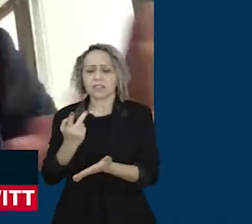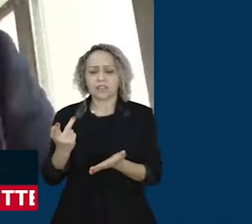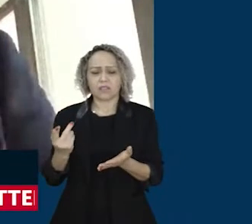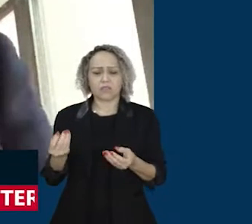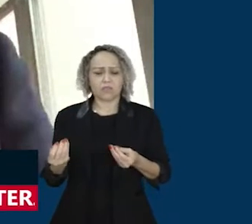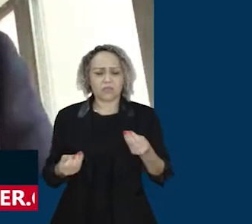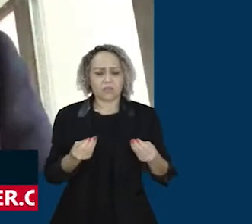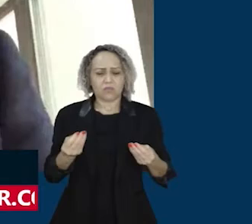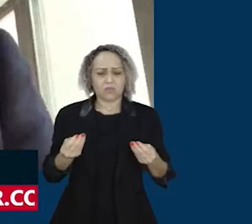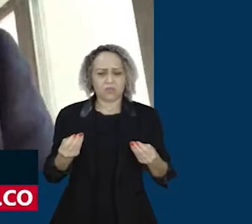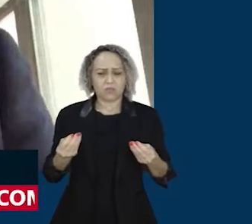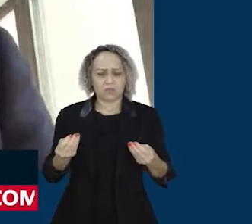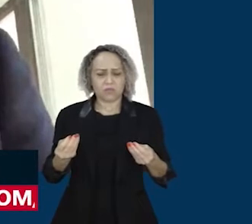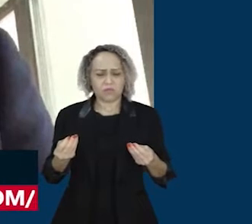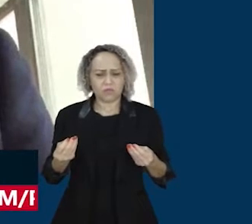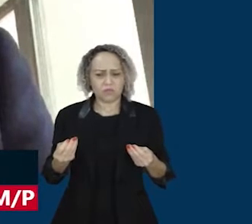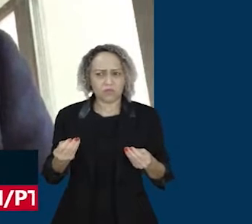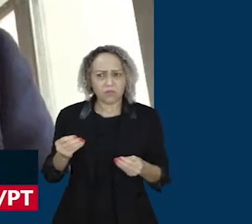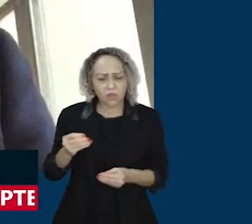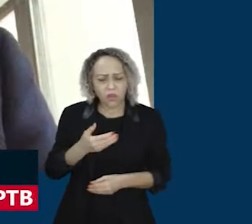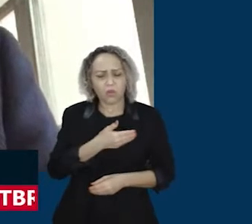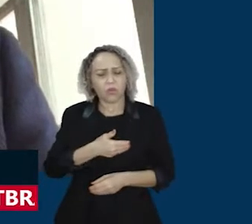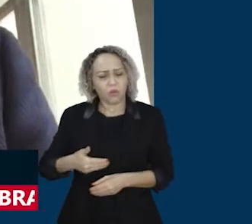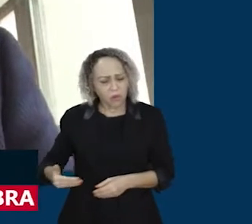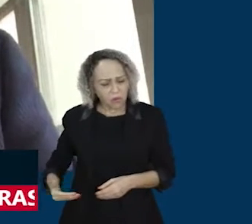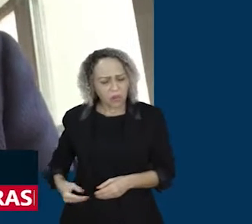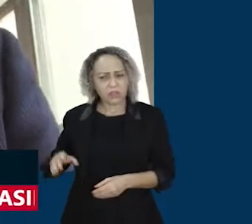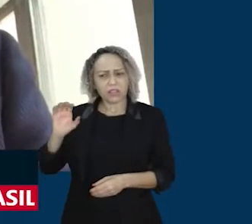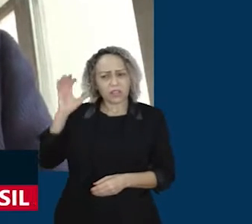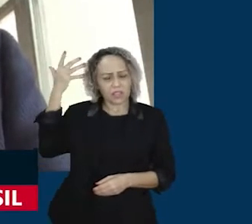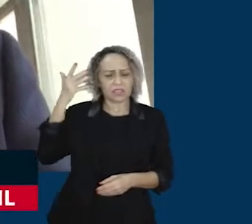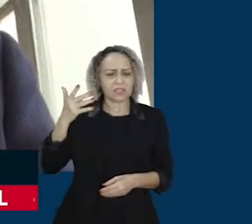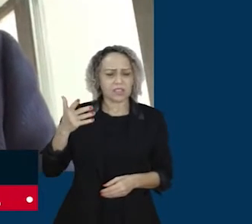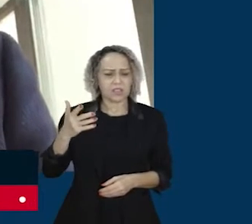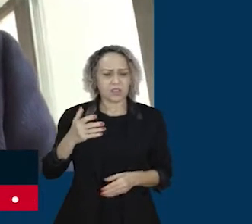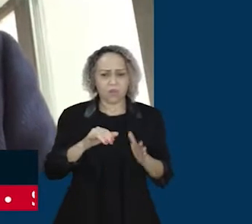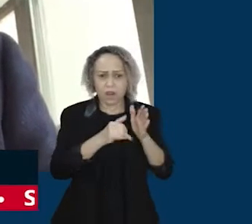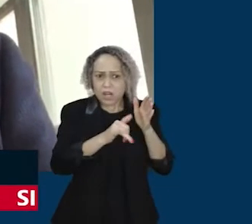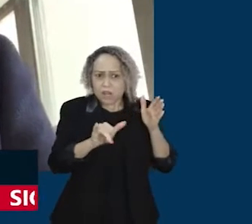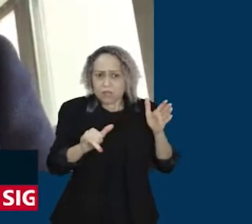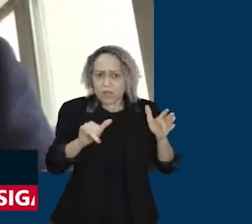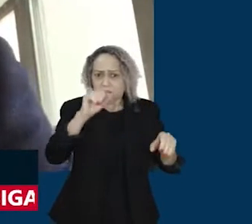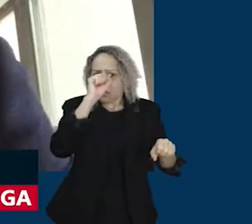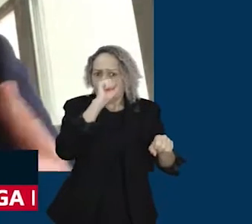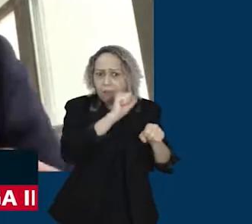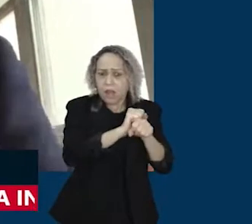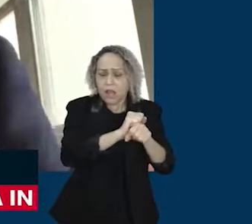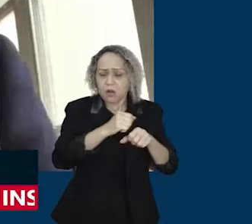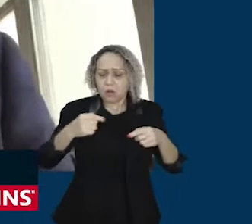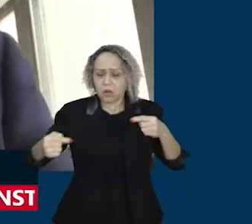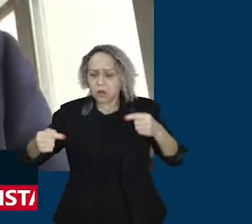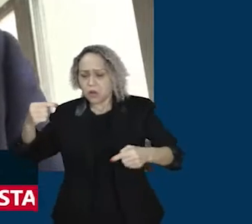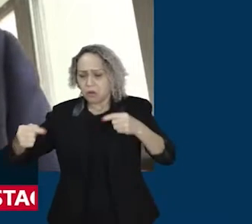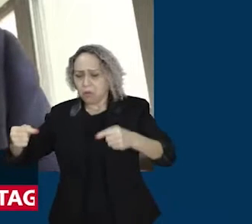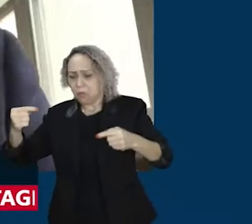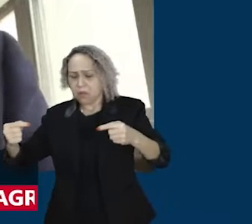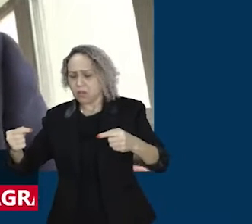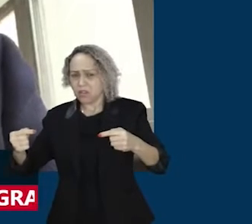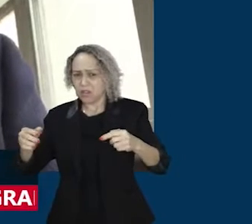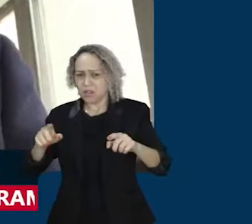é porque foram decisões de governo e de leis. Então, ela não fez isso porque quis, ela não fez isso porque não é capaz de